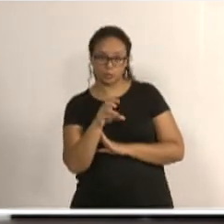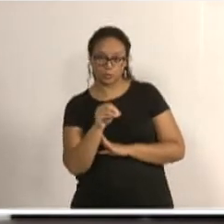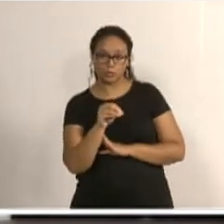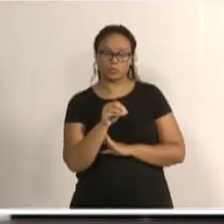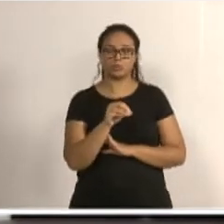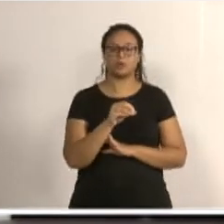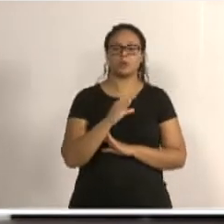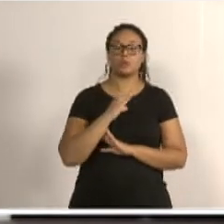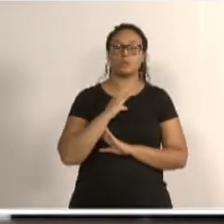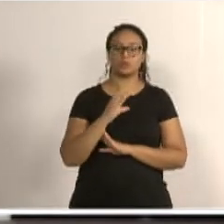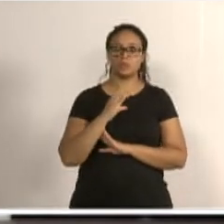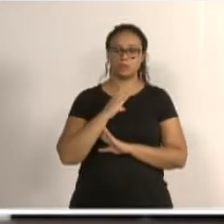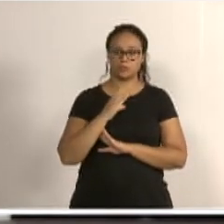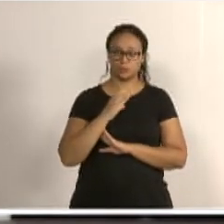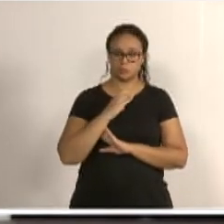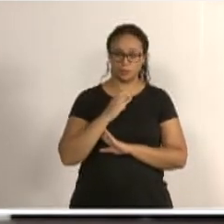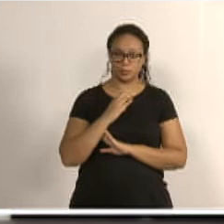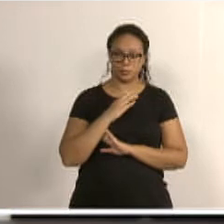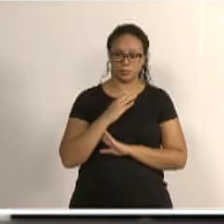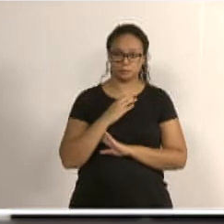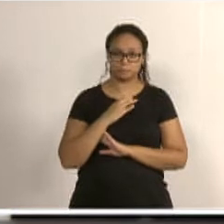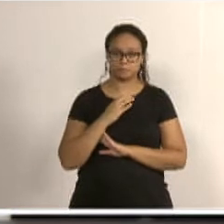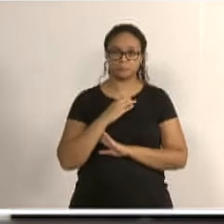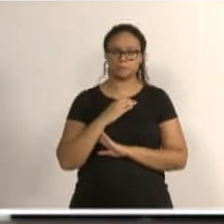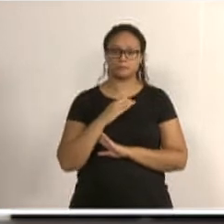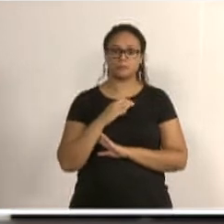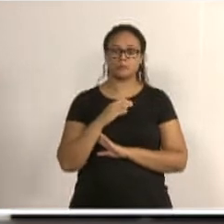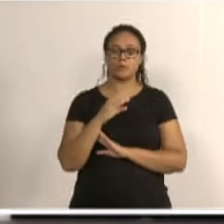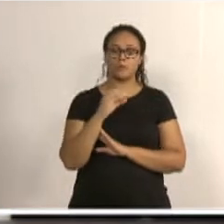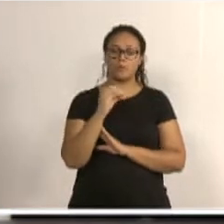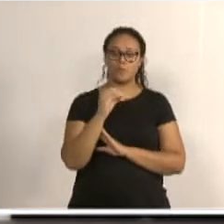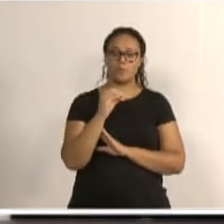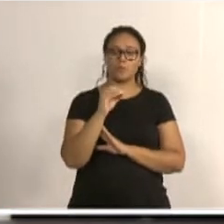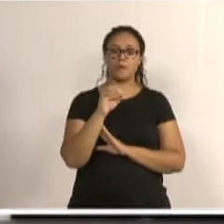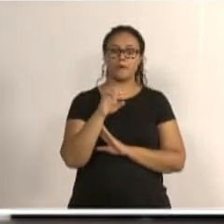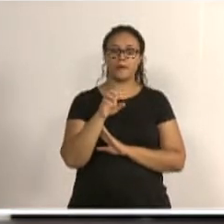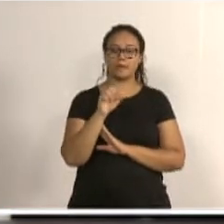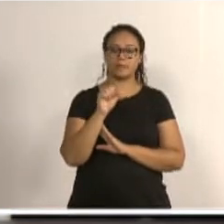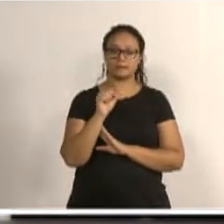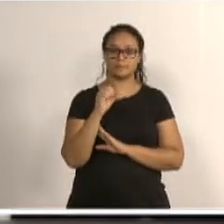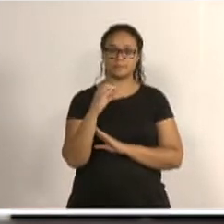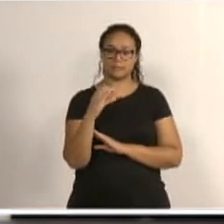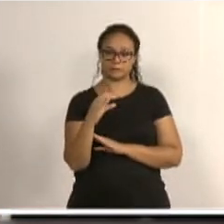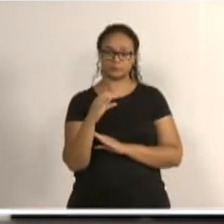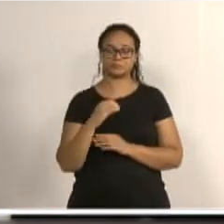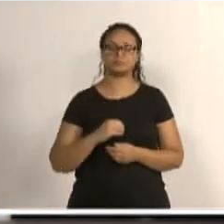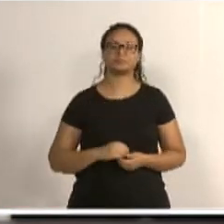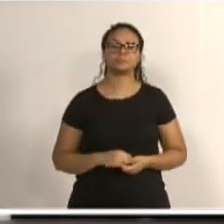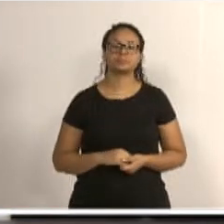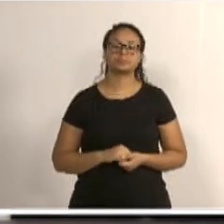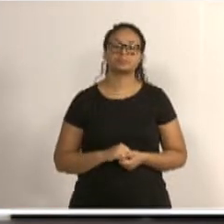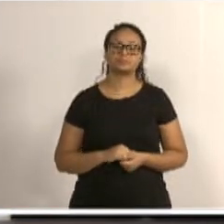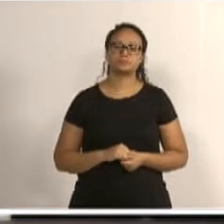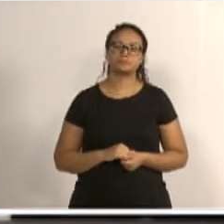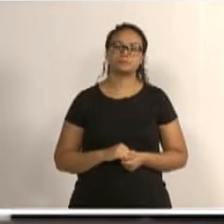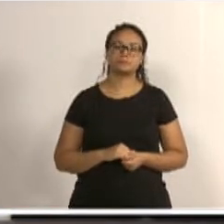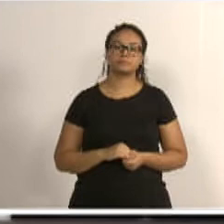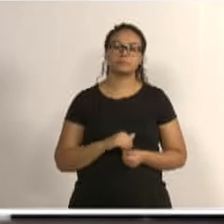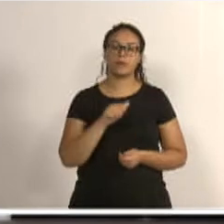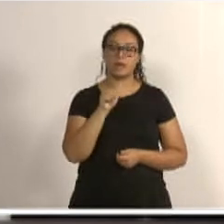coordenador metropolitano da Auresc, Associação dos Usuários de Transportes Rodoviários do Estado de Santa